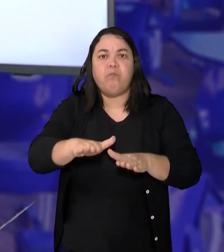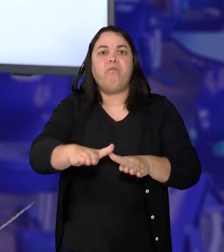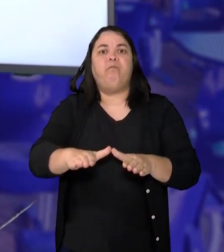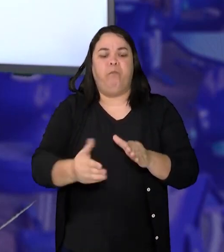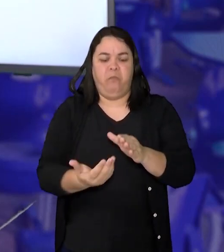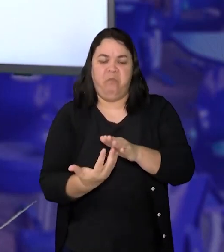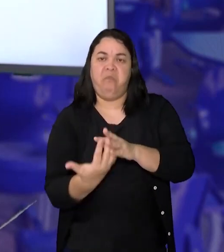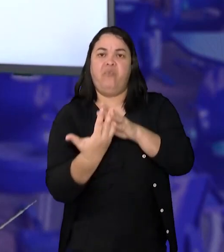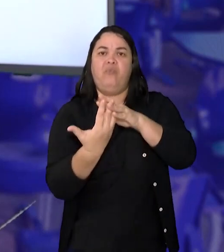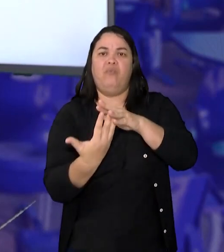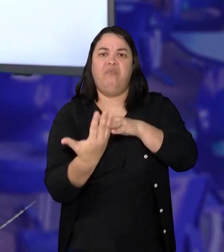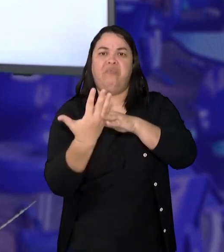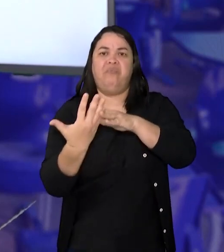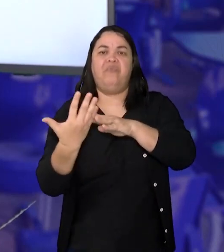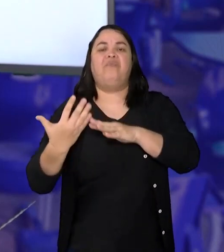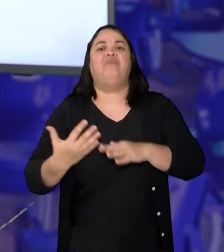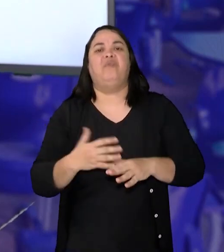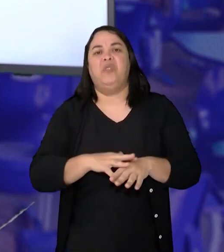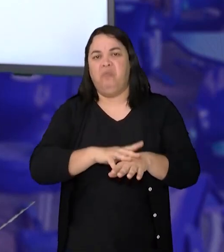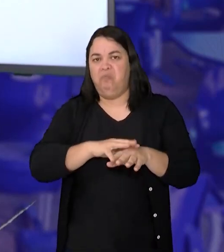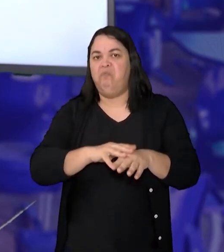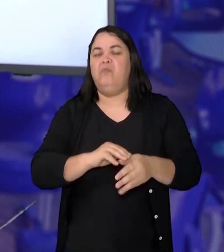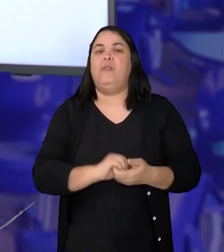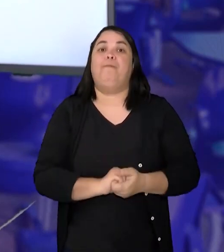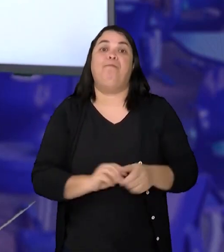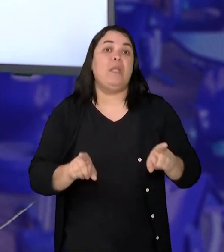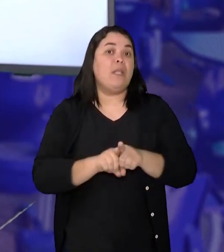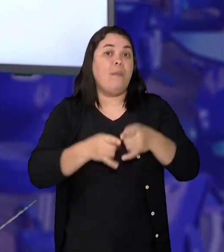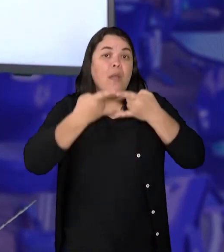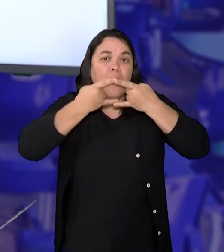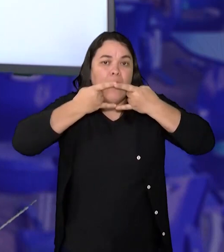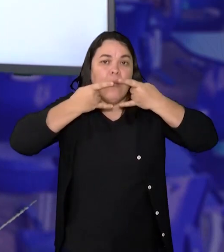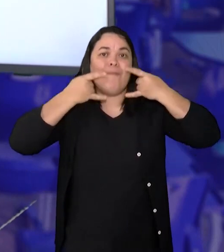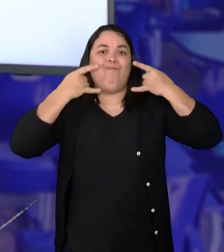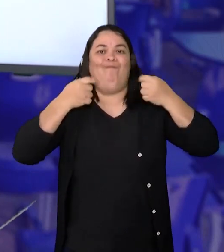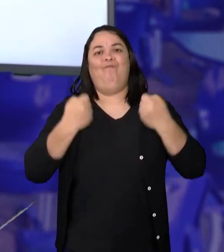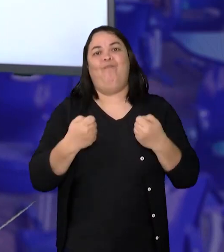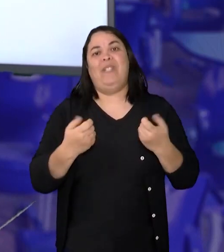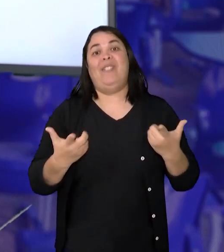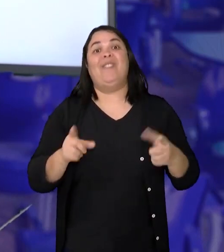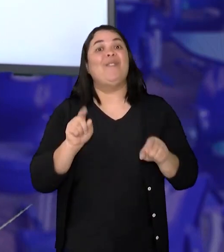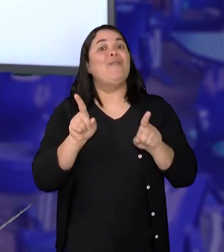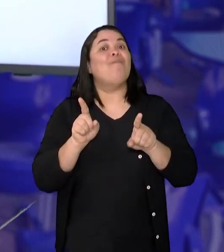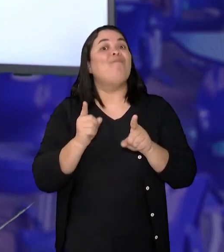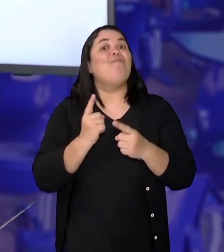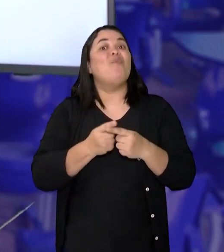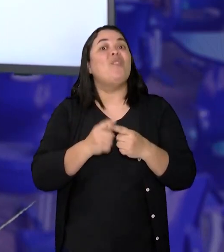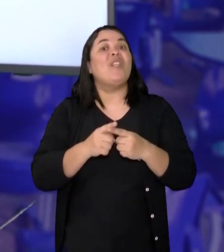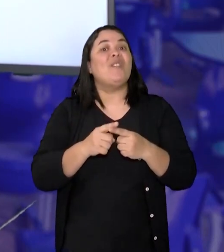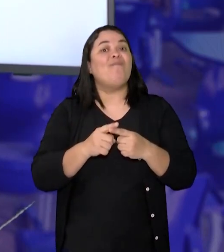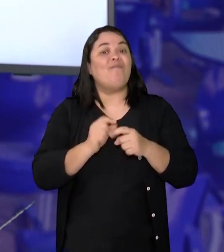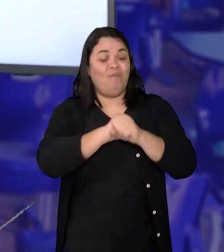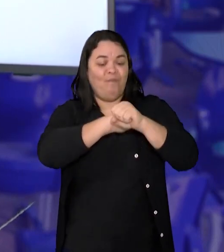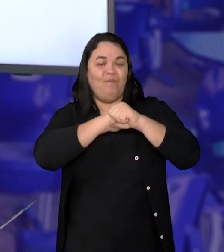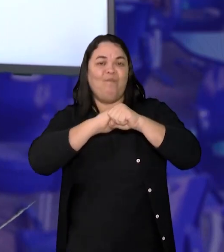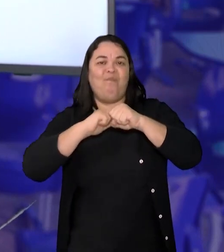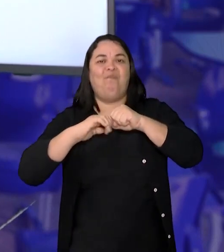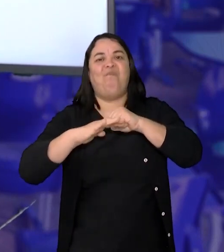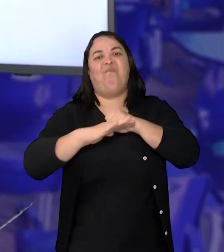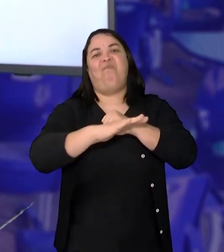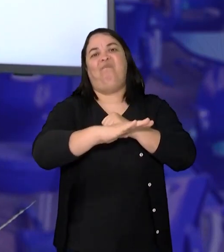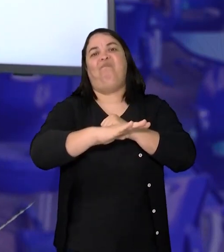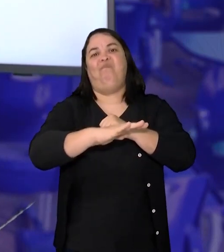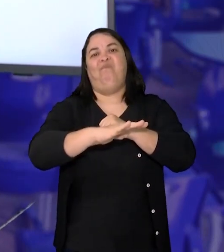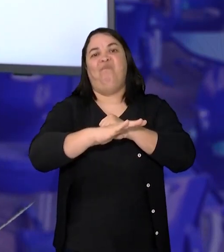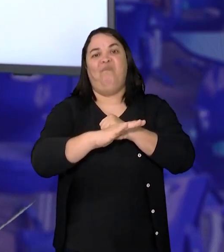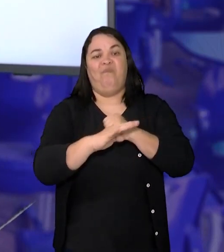Ou, por exemplo, a gente tem agora a necessidade de sempre estar usando a máscara, porque um tipo de micróbio, que é o que causa o